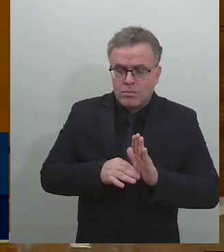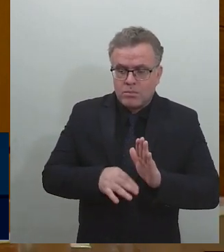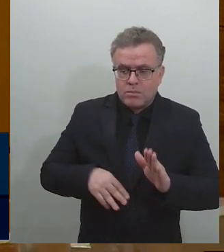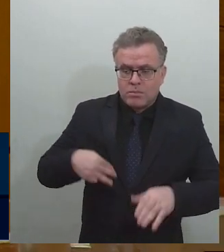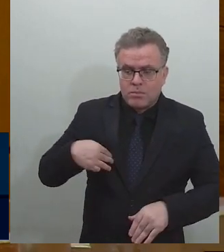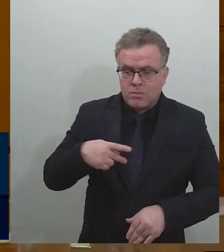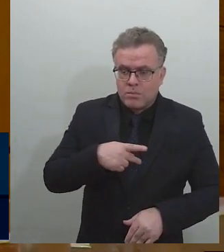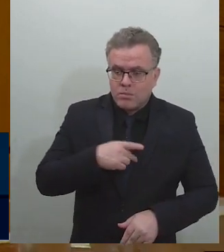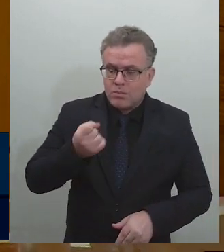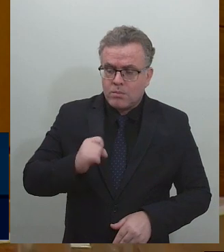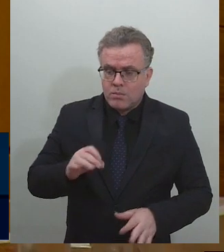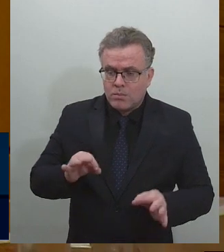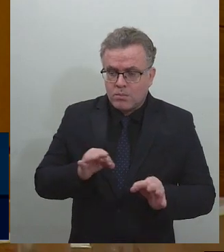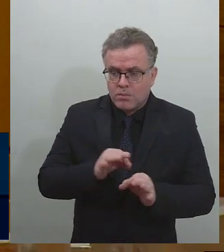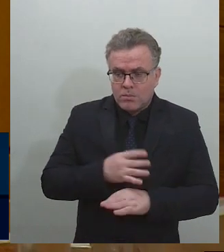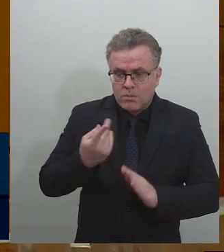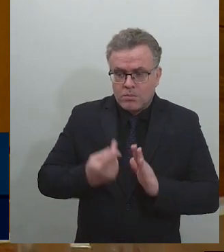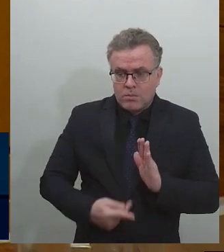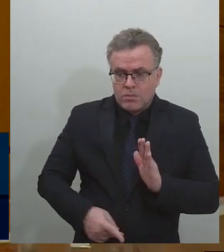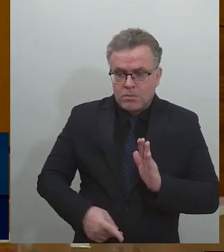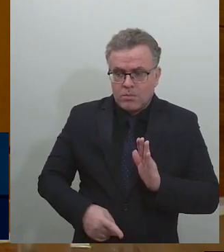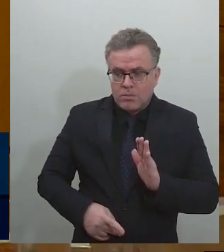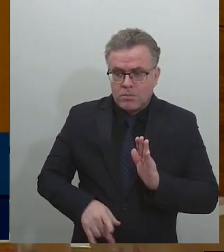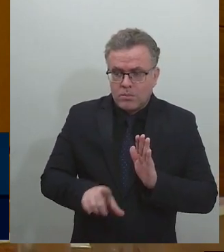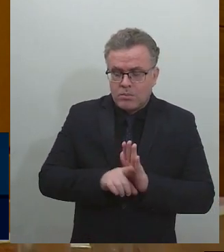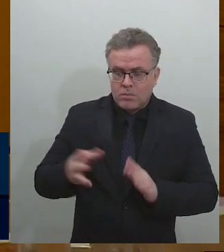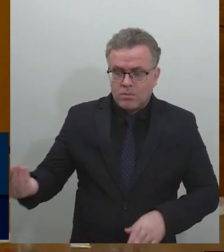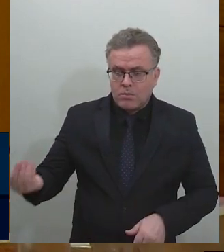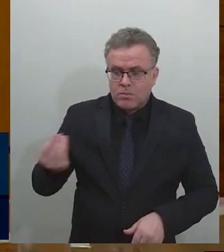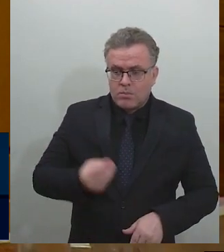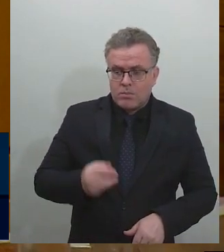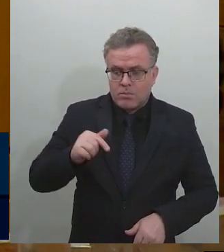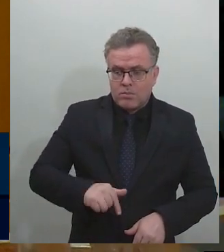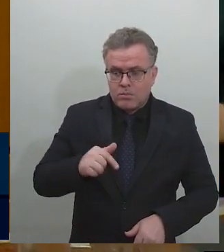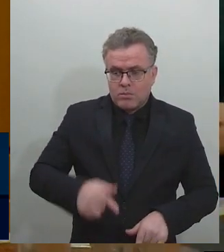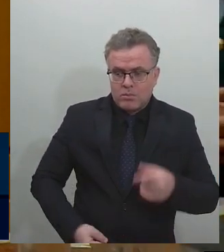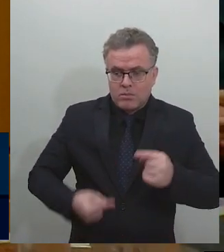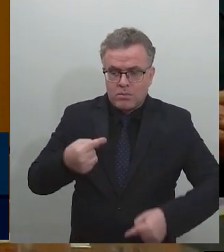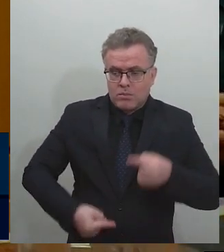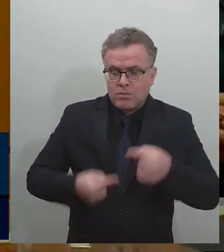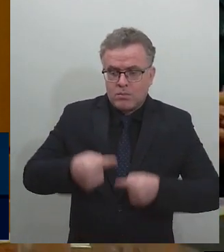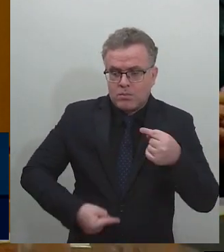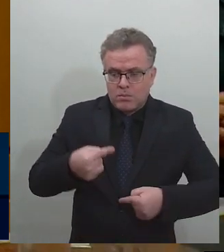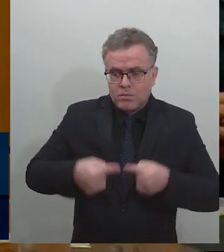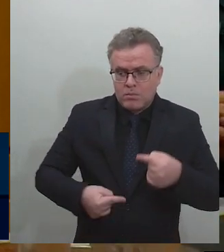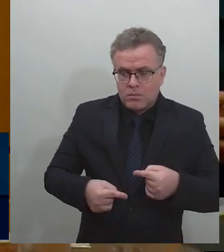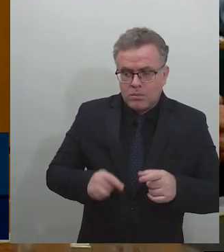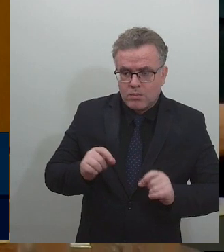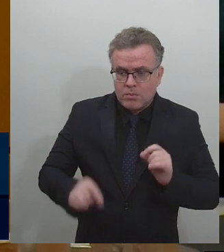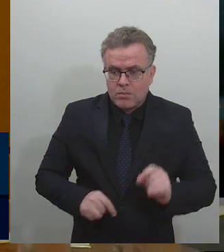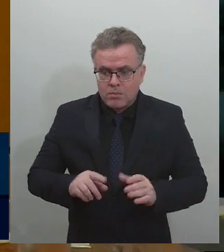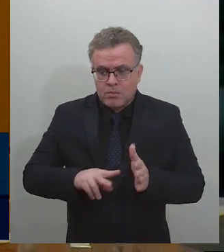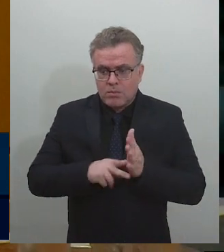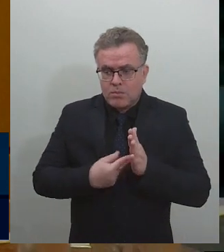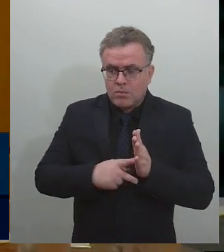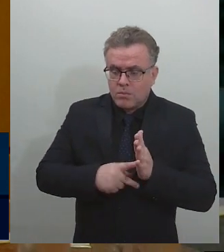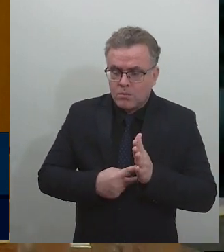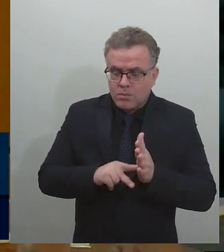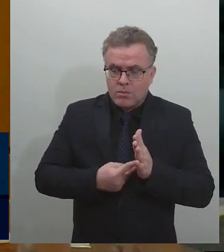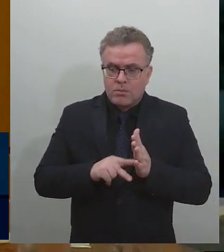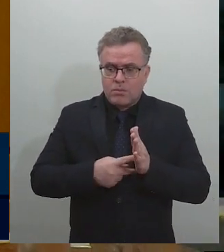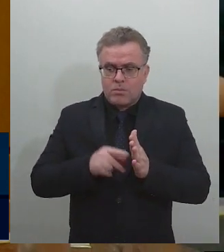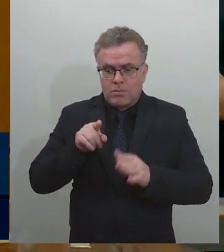projeto já está trazendo debates entre o Sindicato dos Trabalhadores, dos Servidores Efetivos do